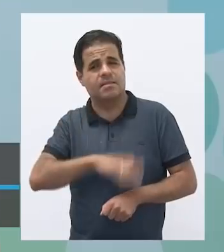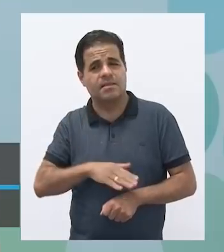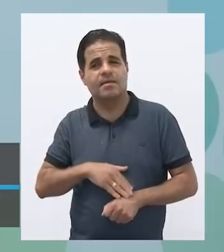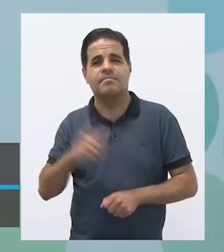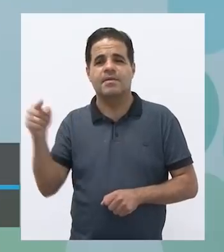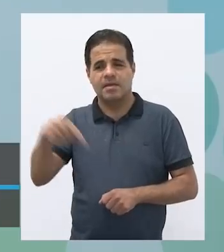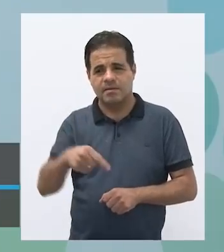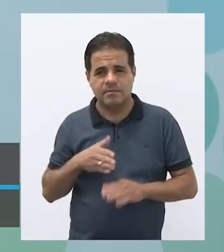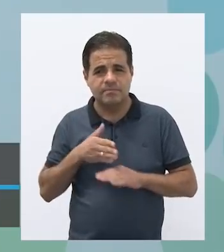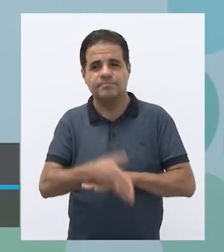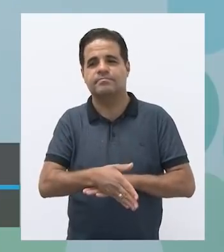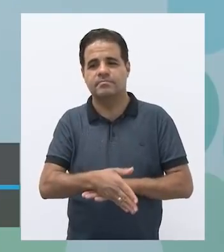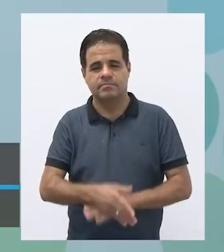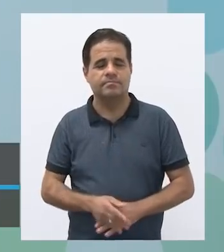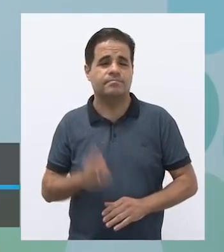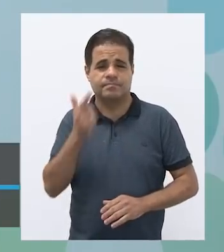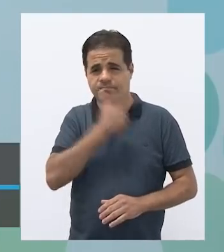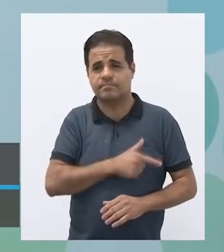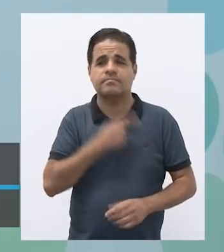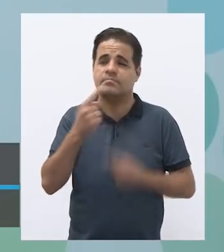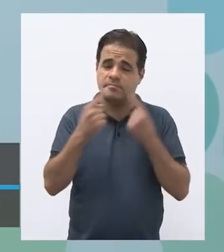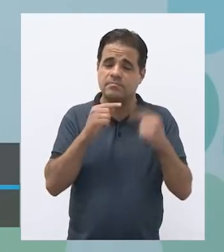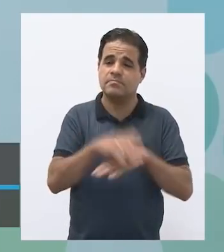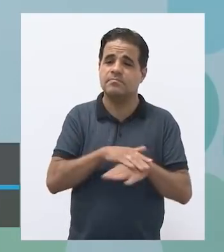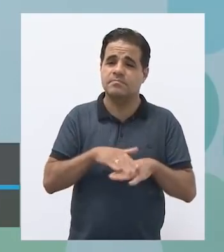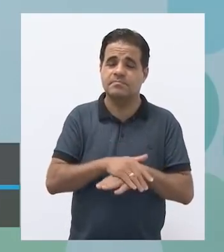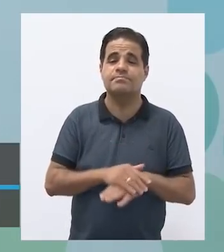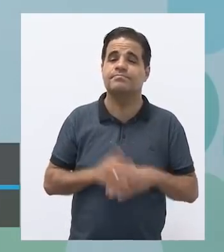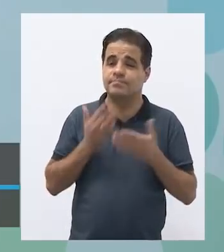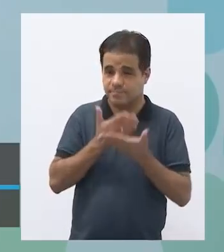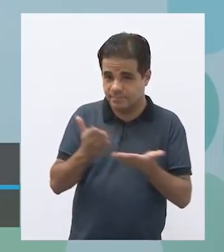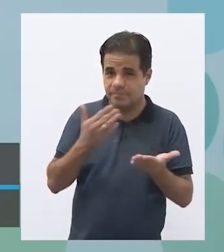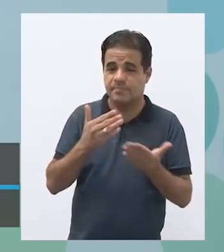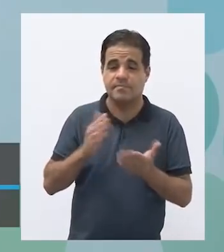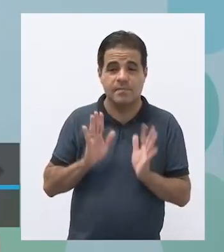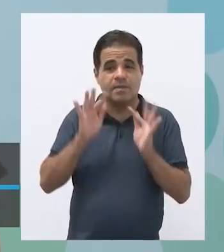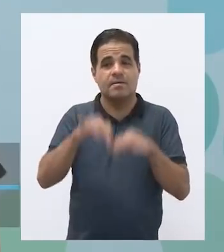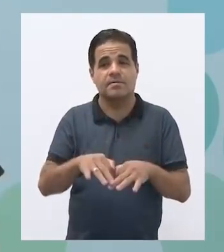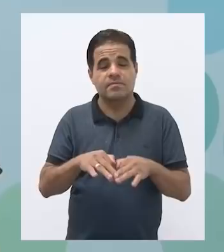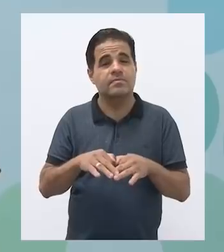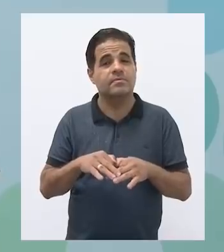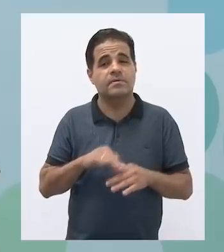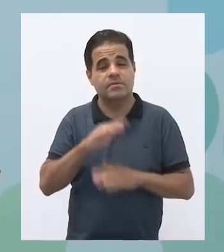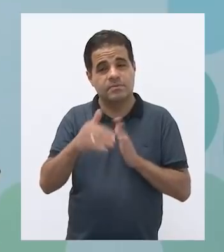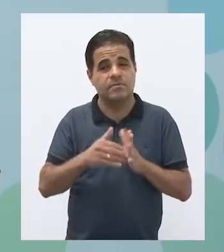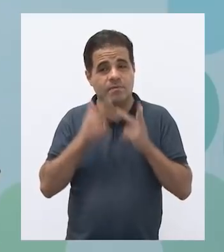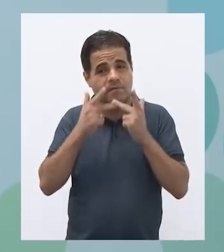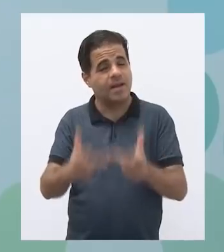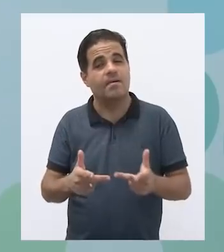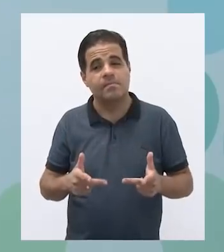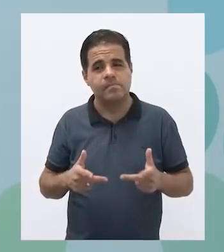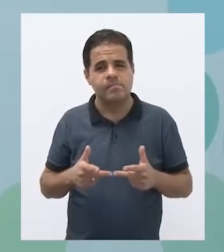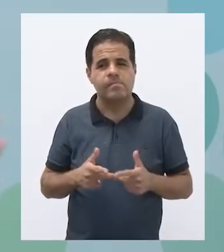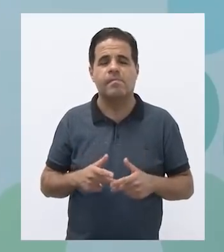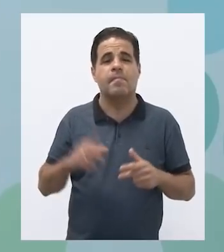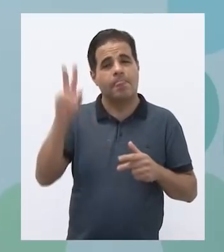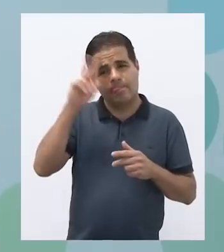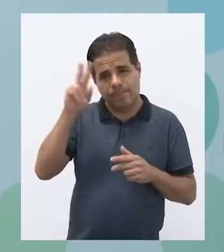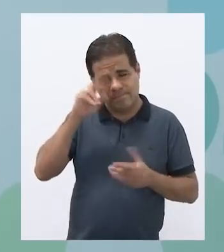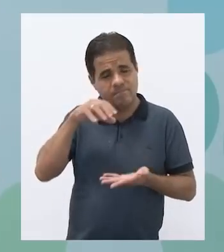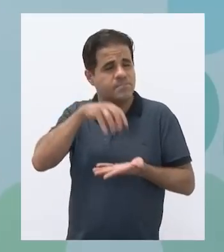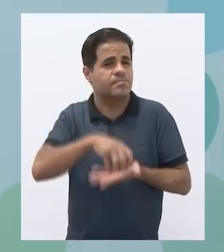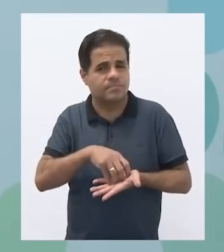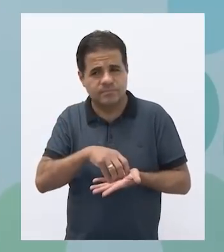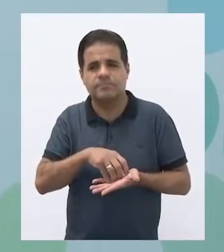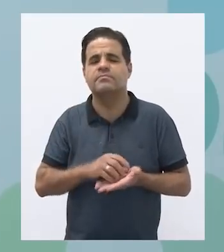para participar, a gente conseguiu falar hoje com ele, assim, para eu finalizar o que a gente tinha que falar, porque essa história da sede